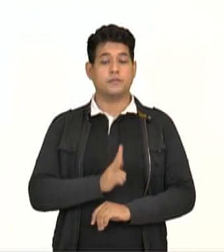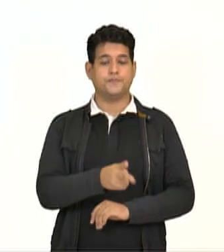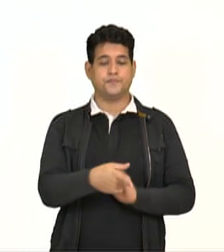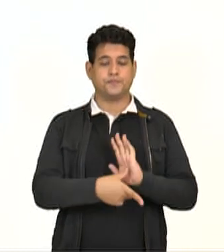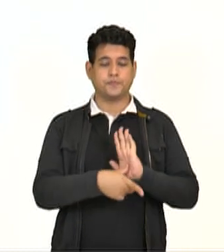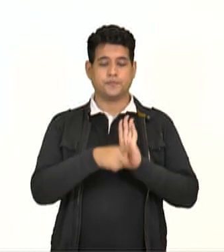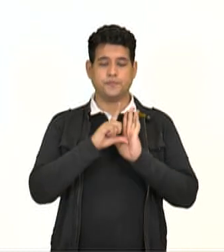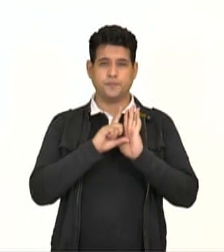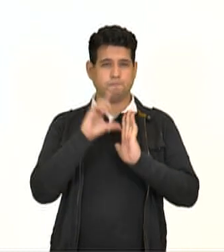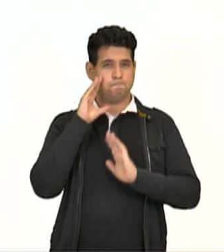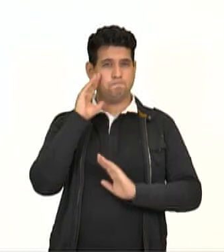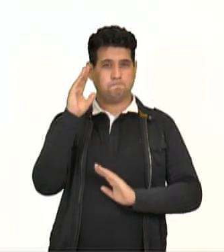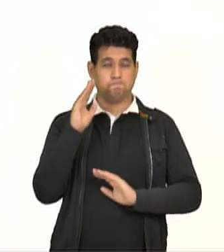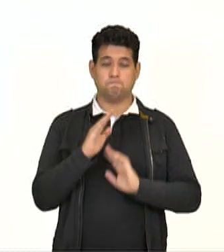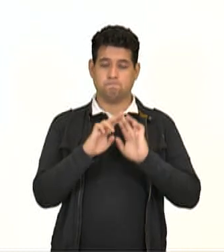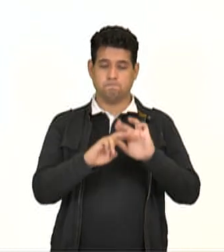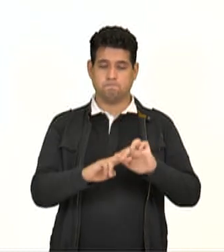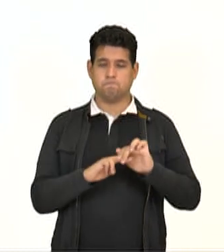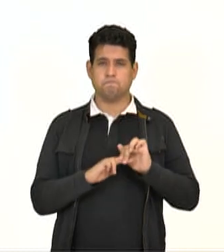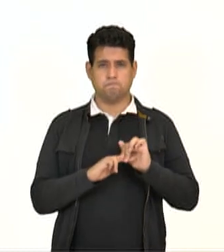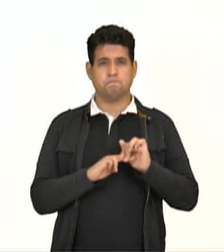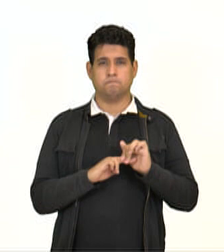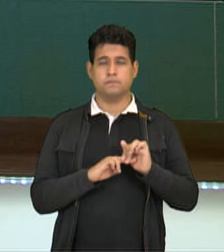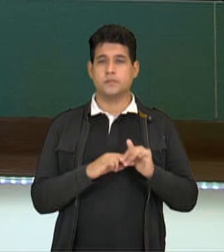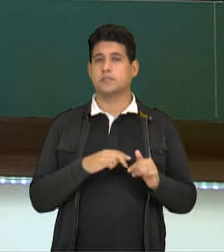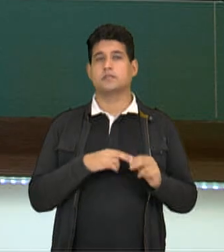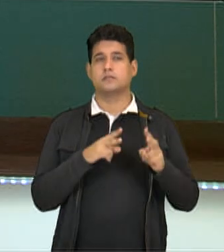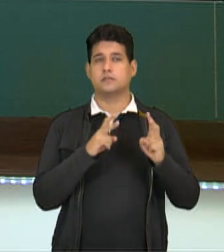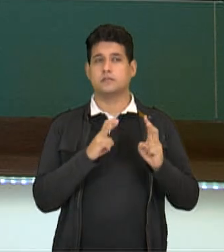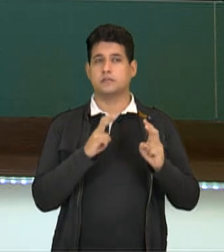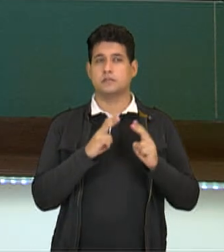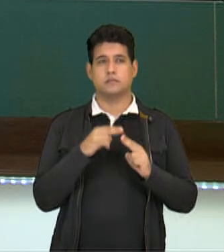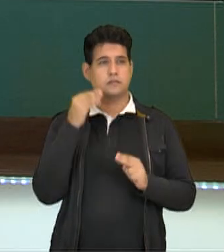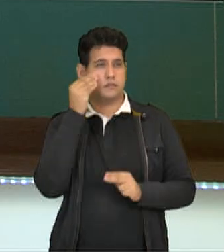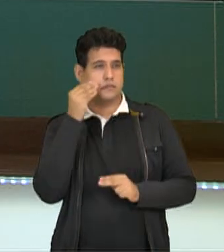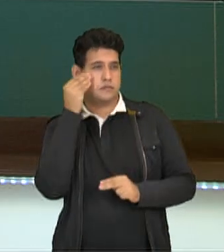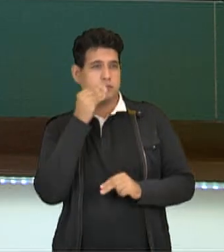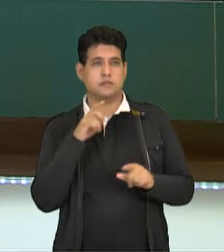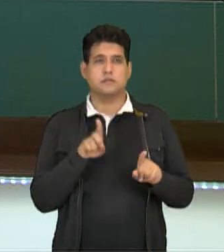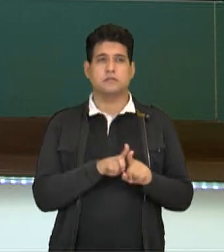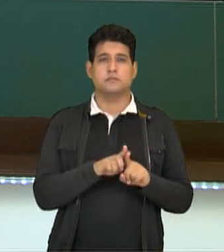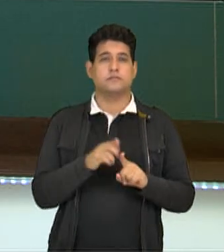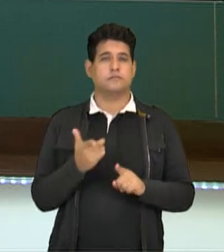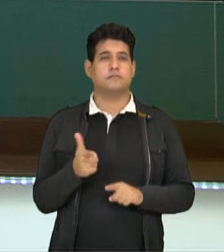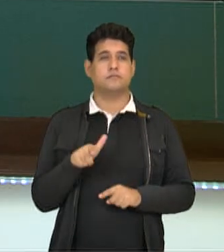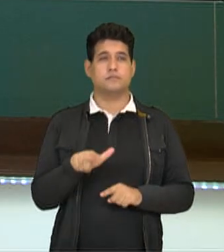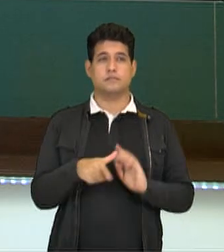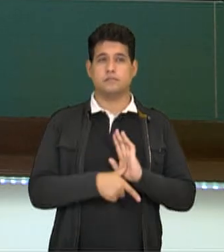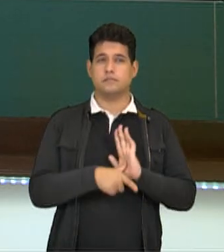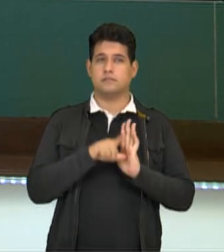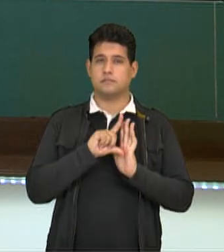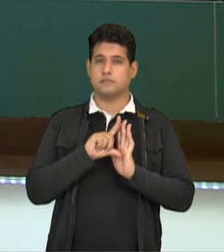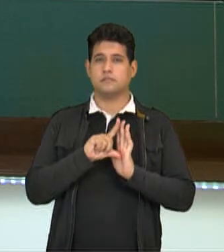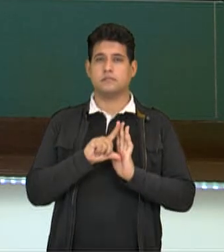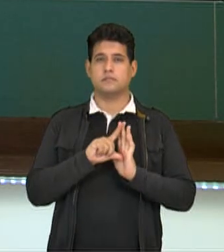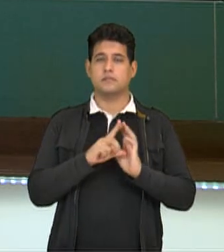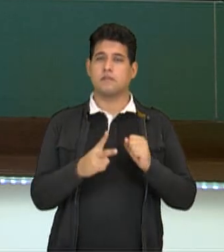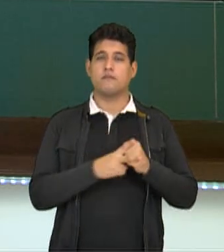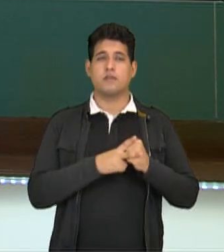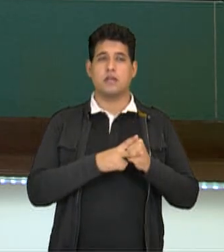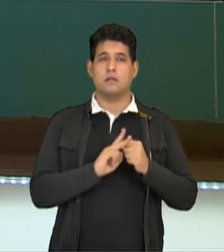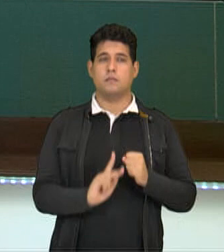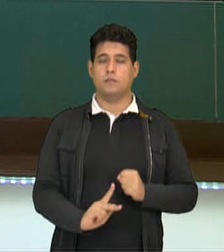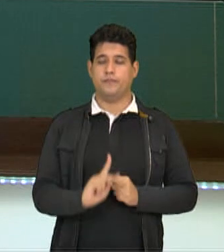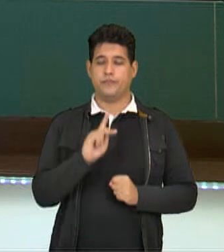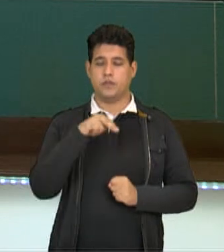do verbo principal. Por isso que ele vem aqui, ó, antes do verbo try, e ele vem novamente antes do verbo know, que know